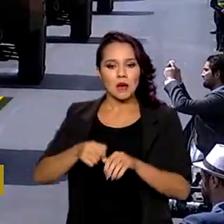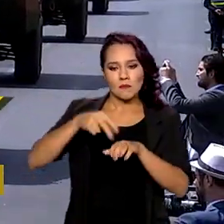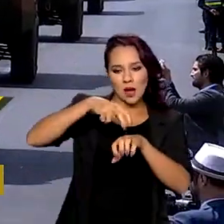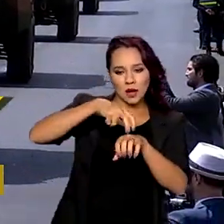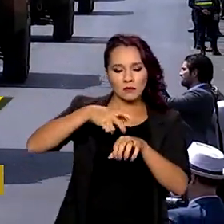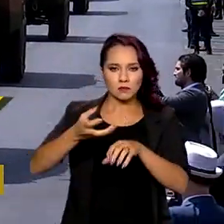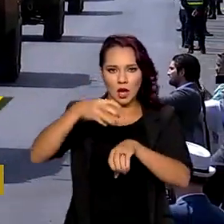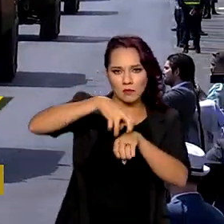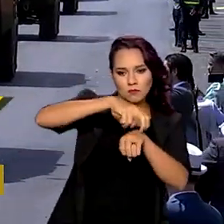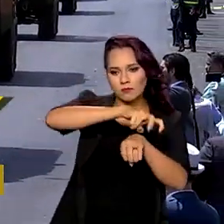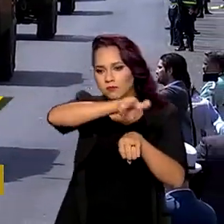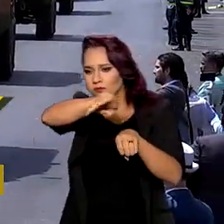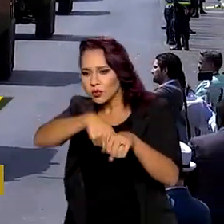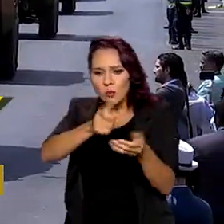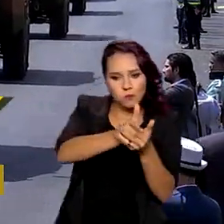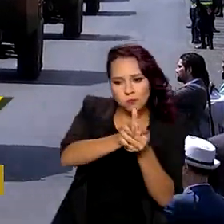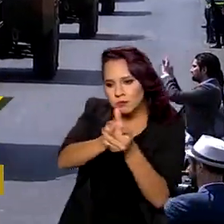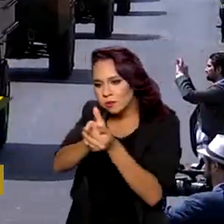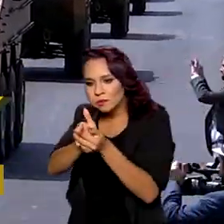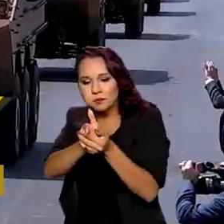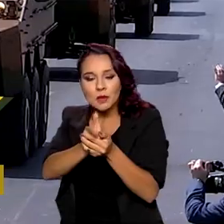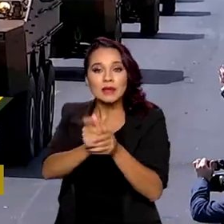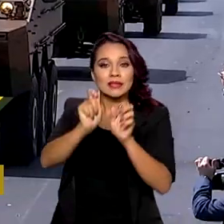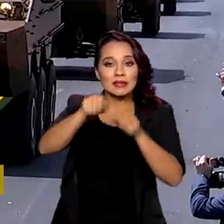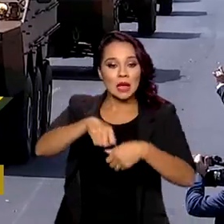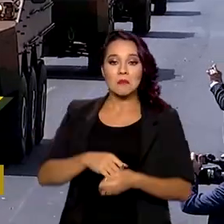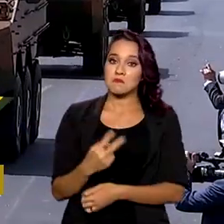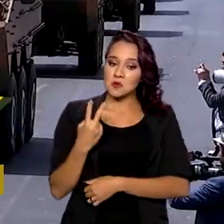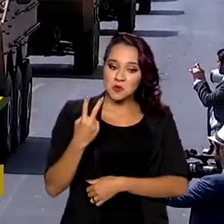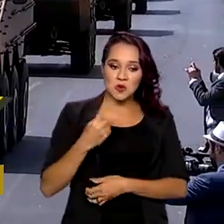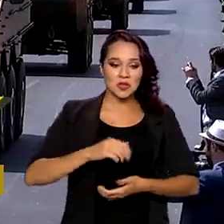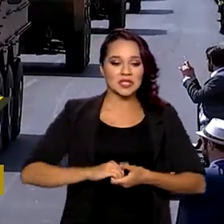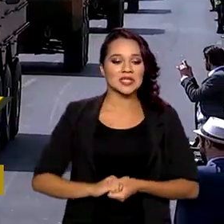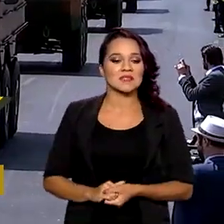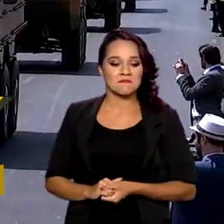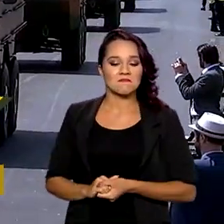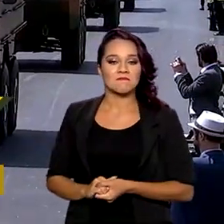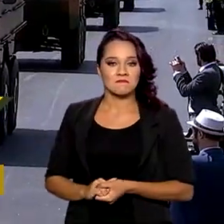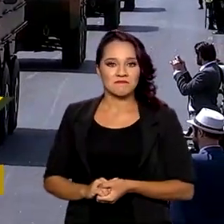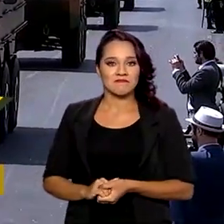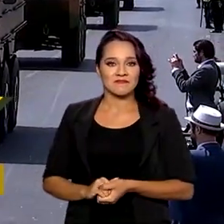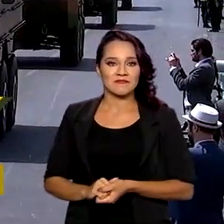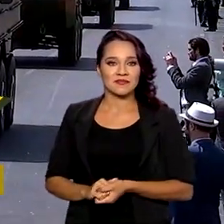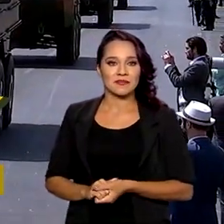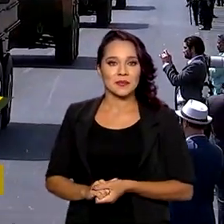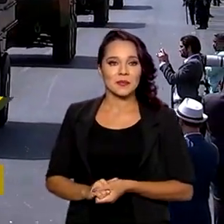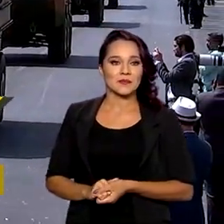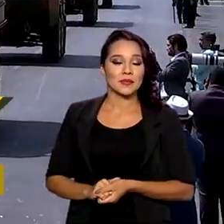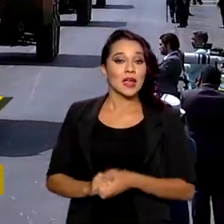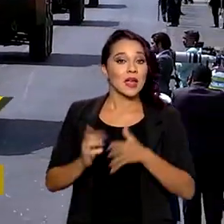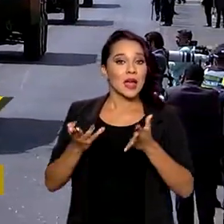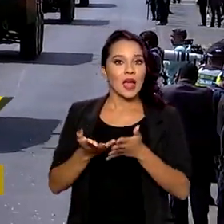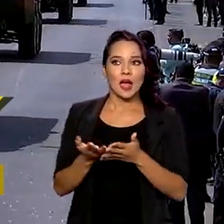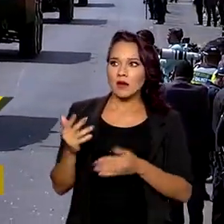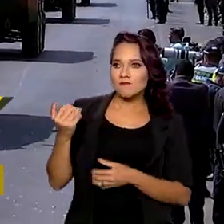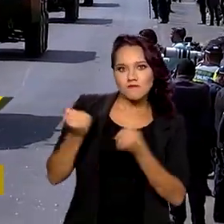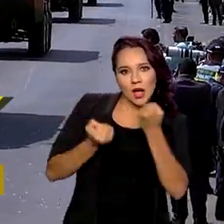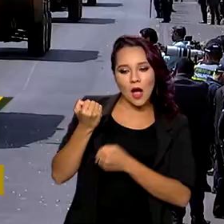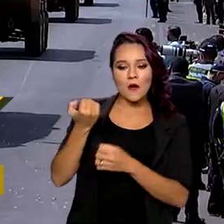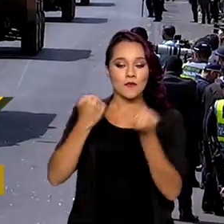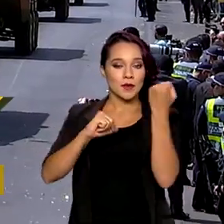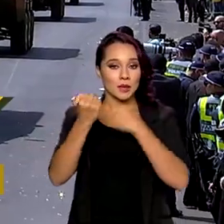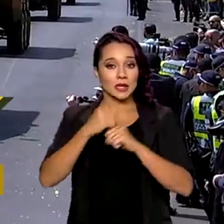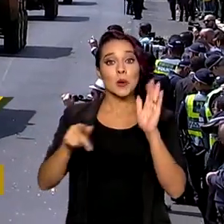dessa viatura e combater no terreno. Então ela tem esse duplo emprego. Né? É uma viatura também de